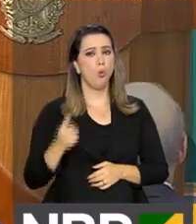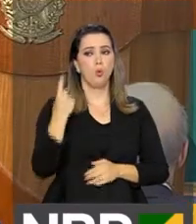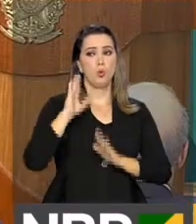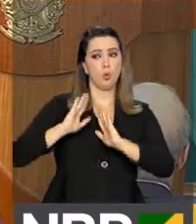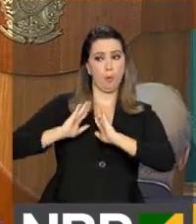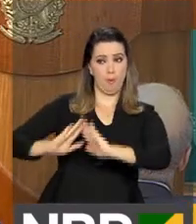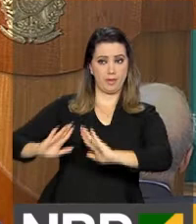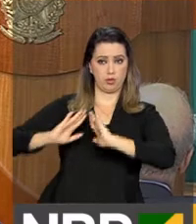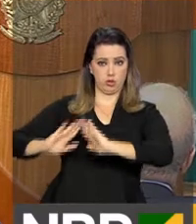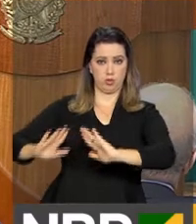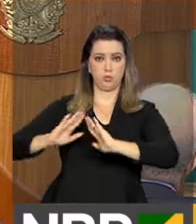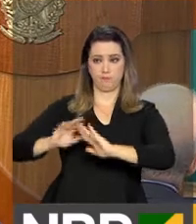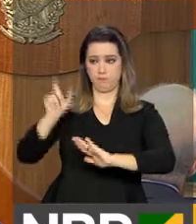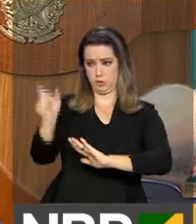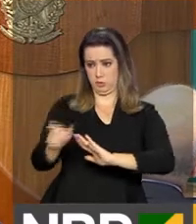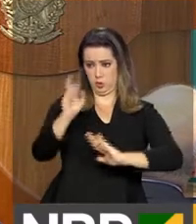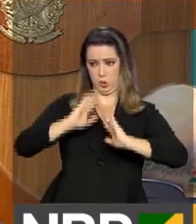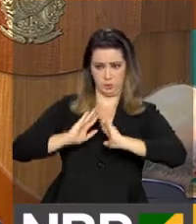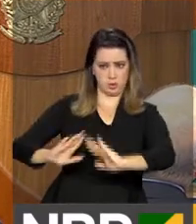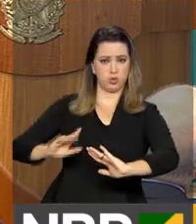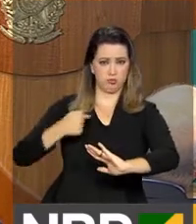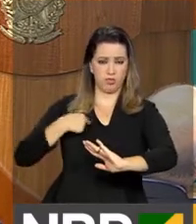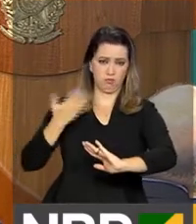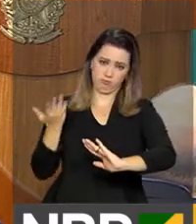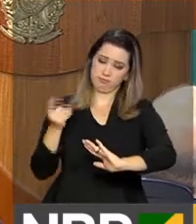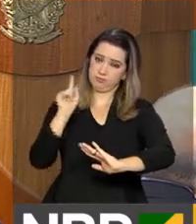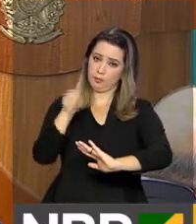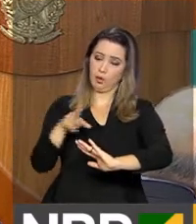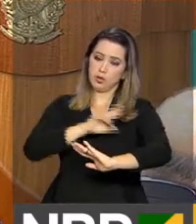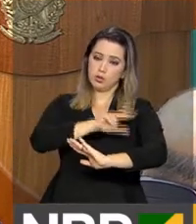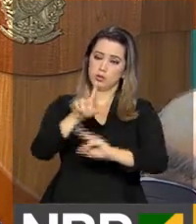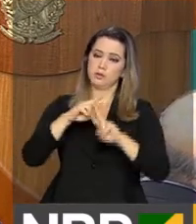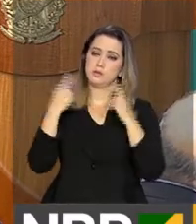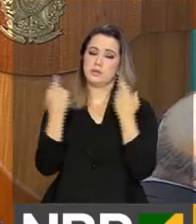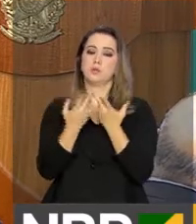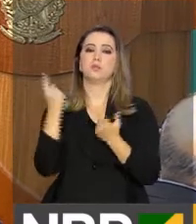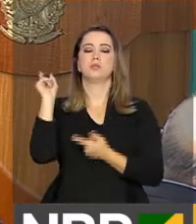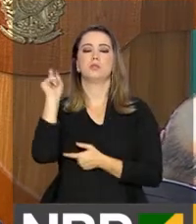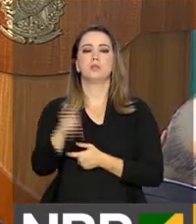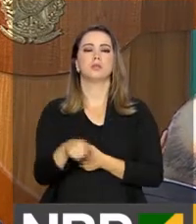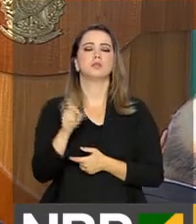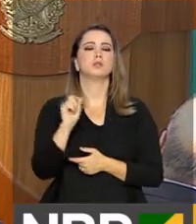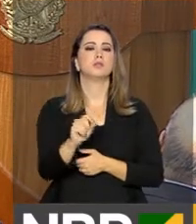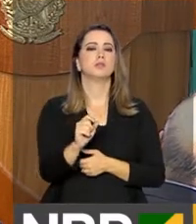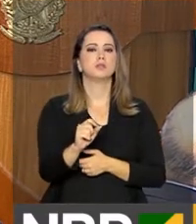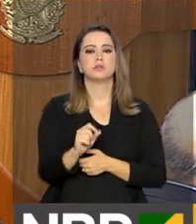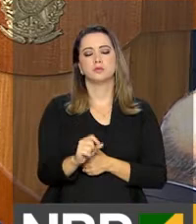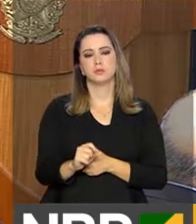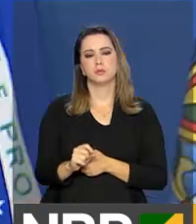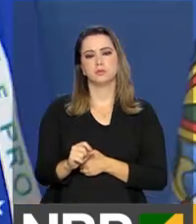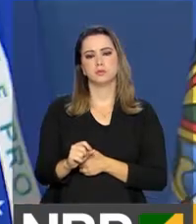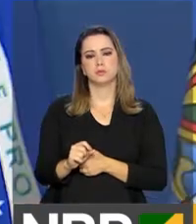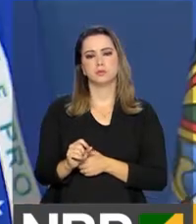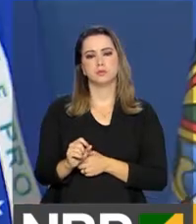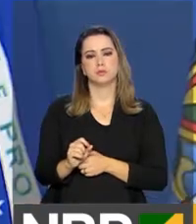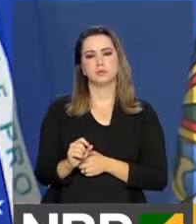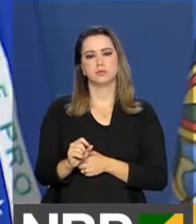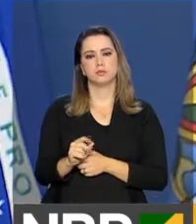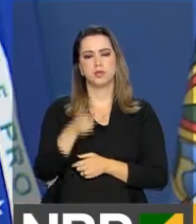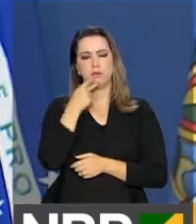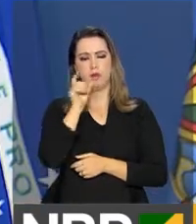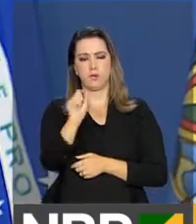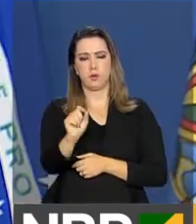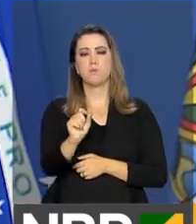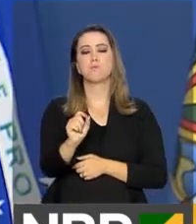nas várias audiências que me solicitaram era exatamente isso aqui